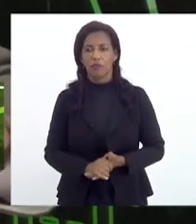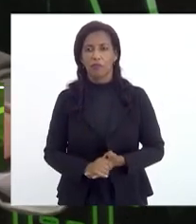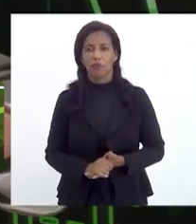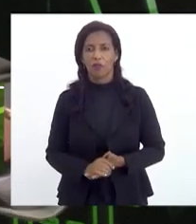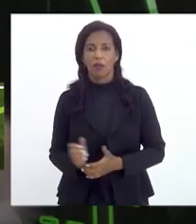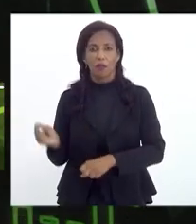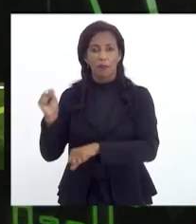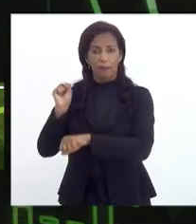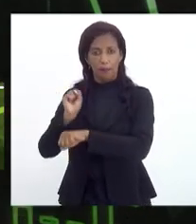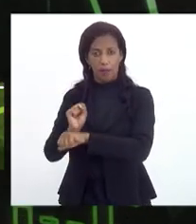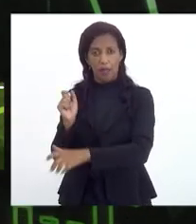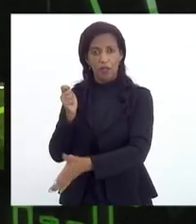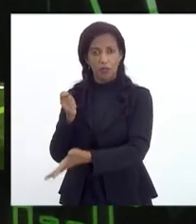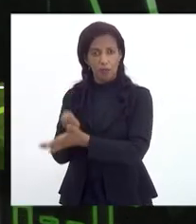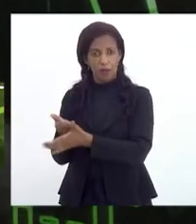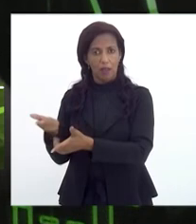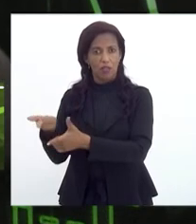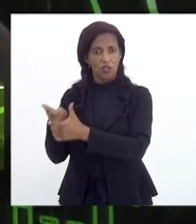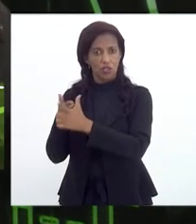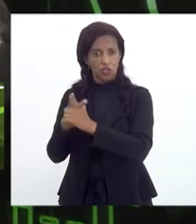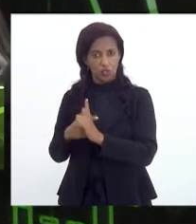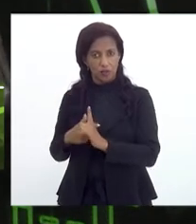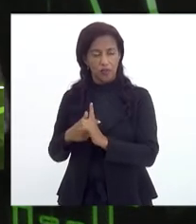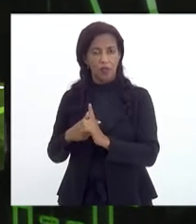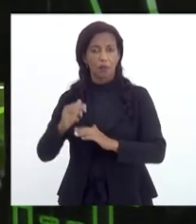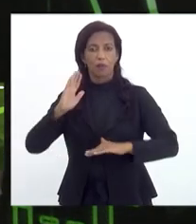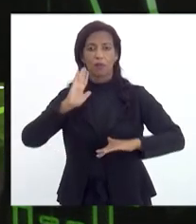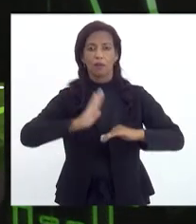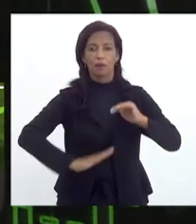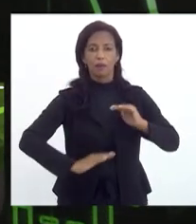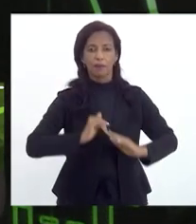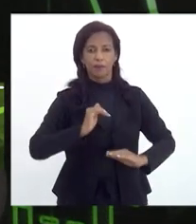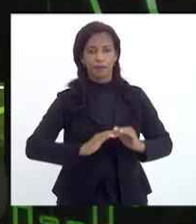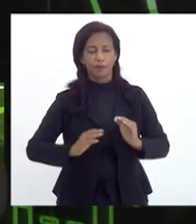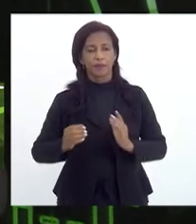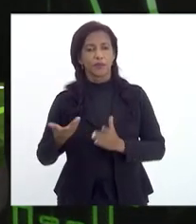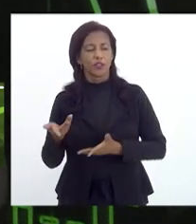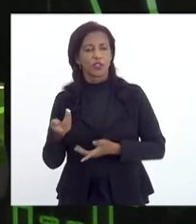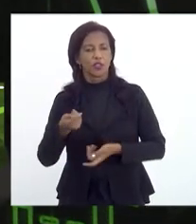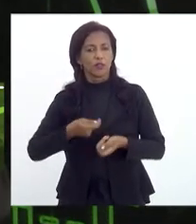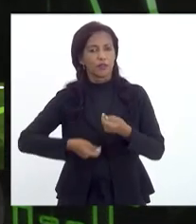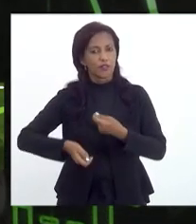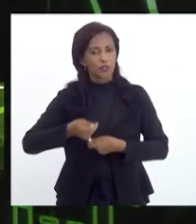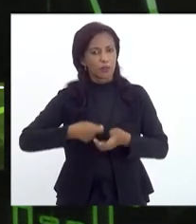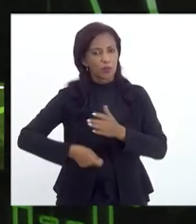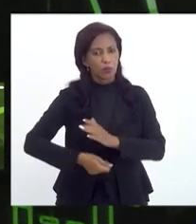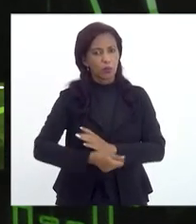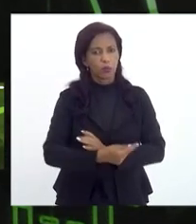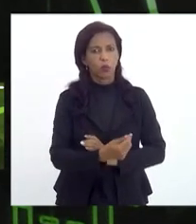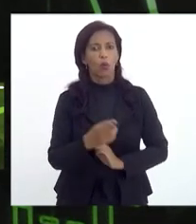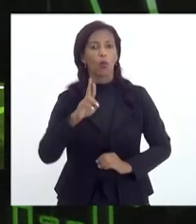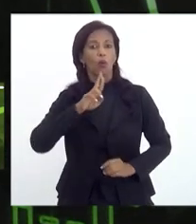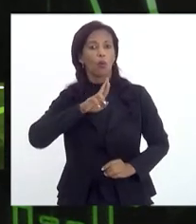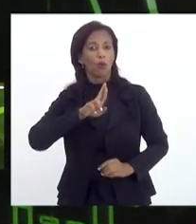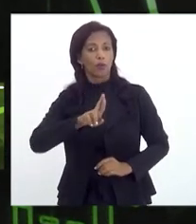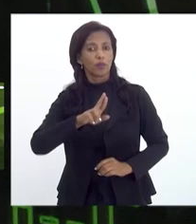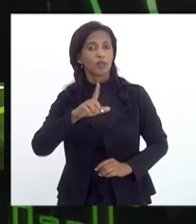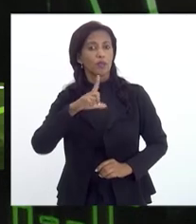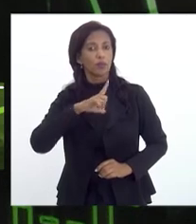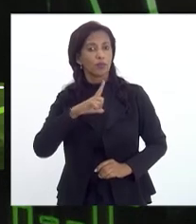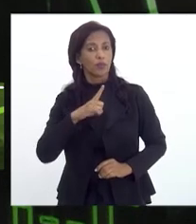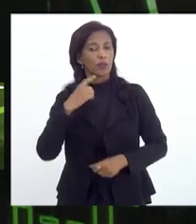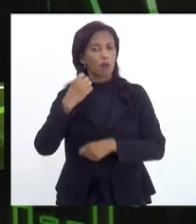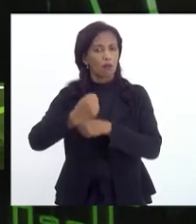Deixar de pagar A dívida Para que a gente Tenha capacidade De investimentos Com o resultado Que a gente For fazendo A cada ano